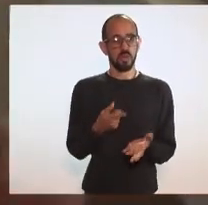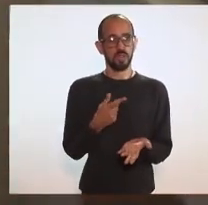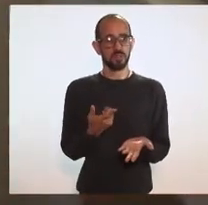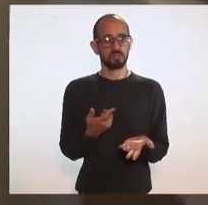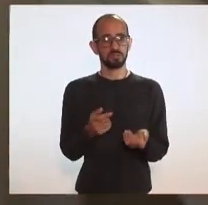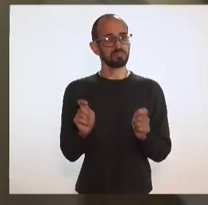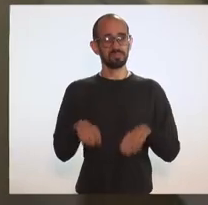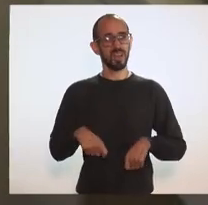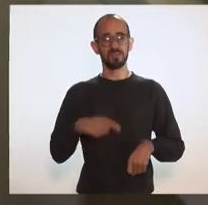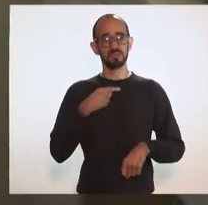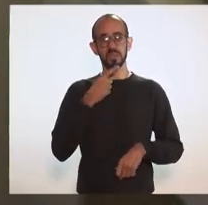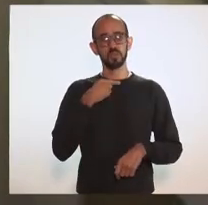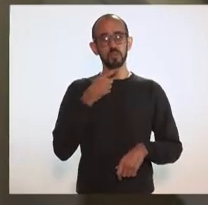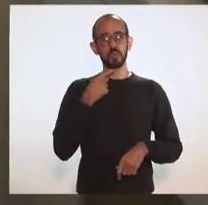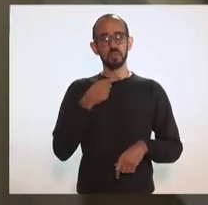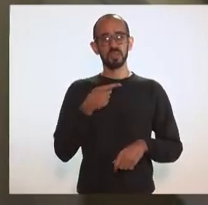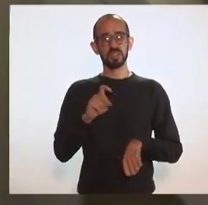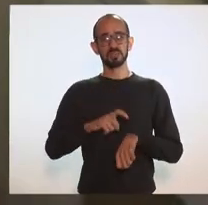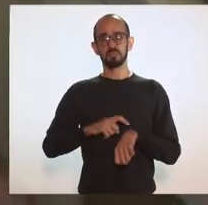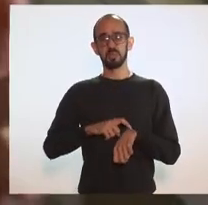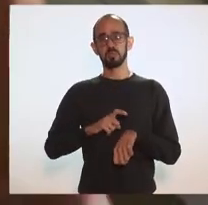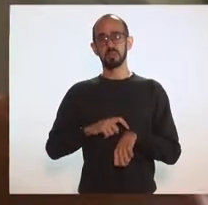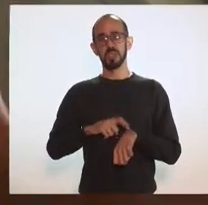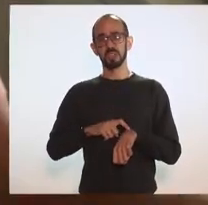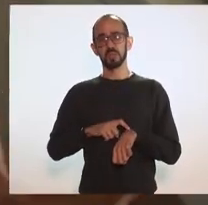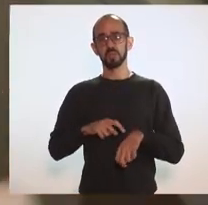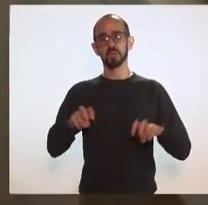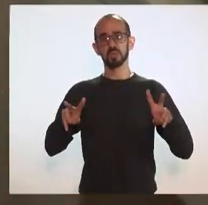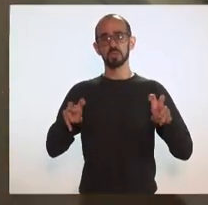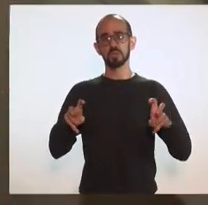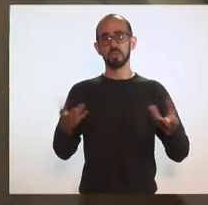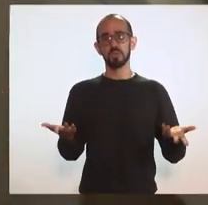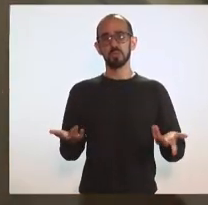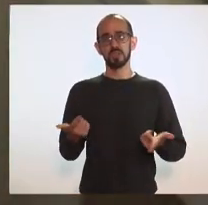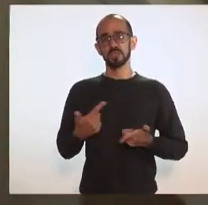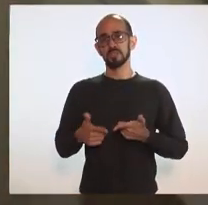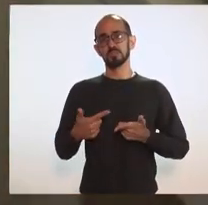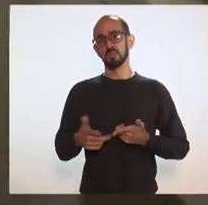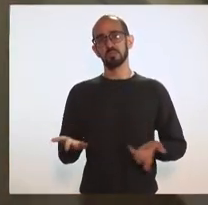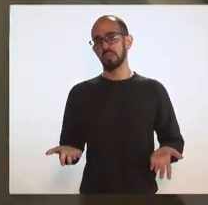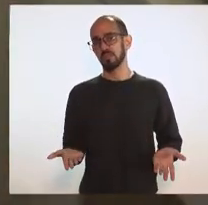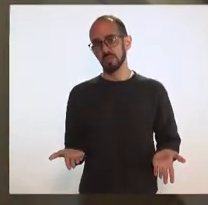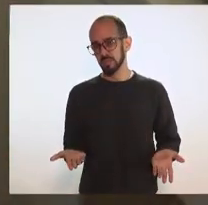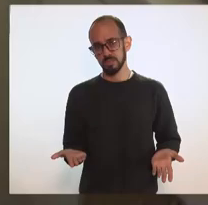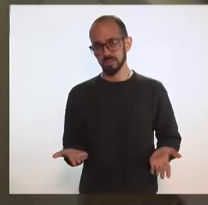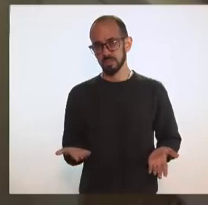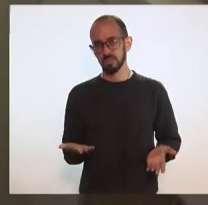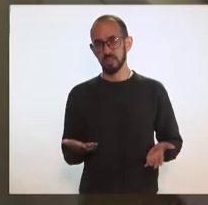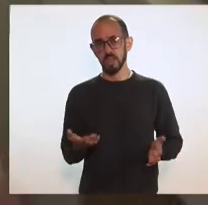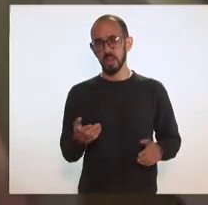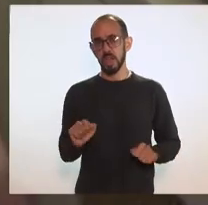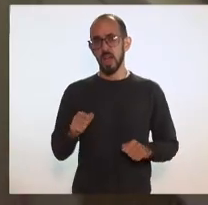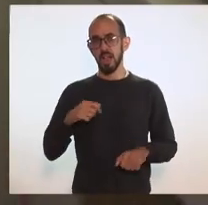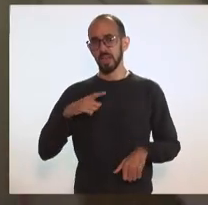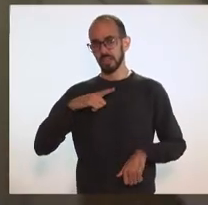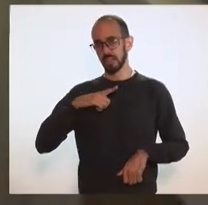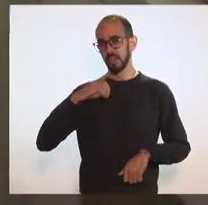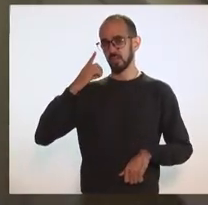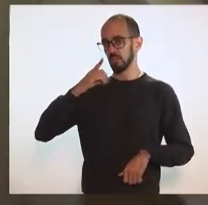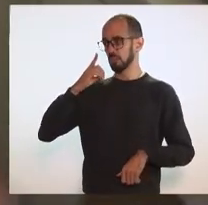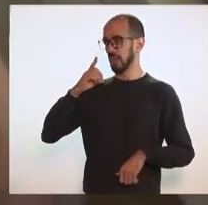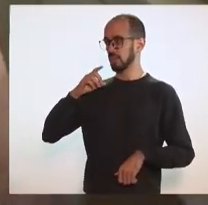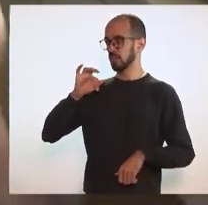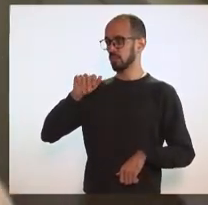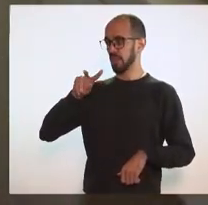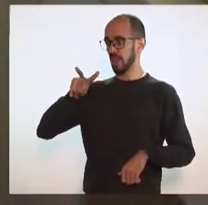ainda nesse momento sobre eu faço duas de repente aí veio o deputado final se ela